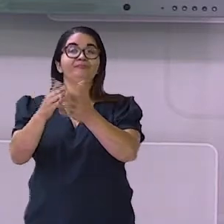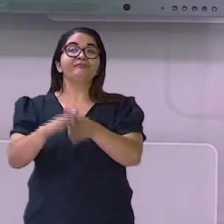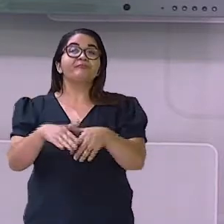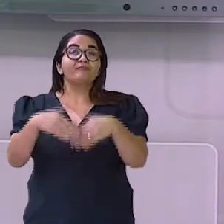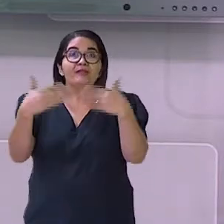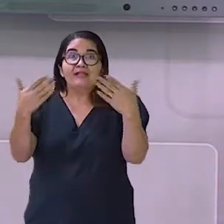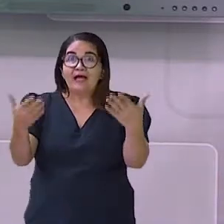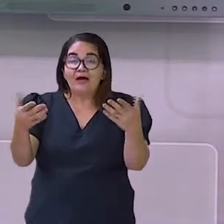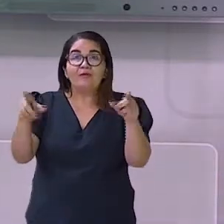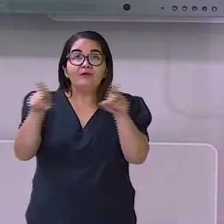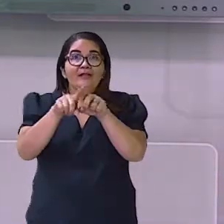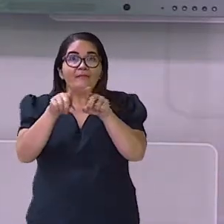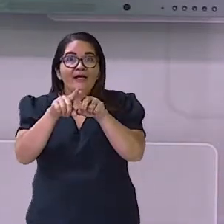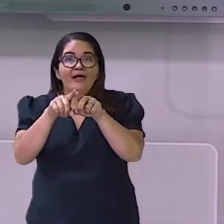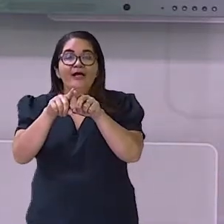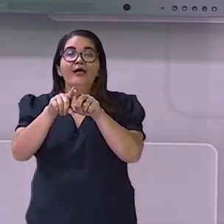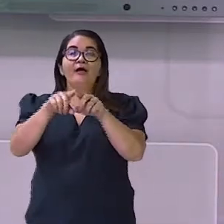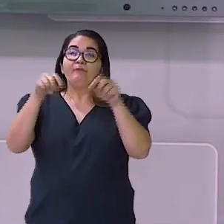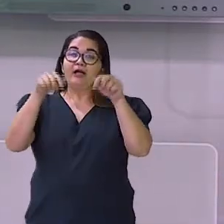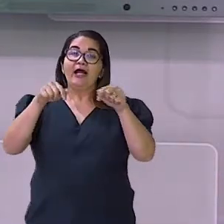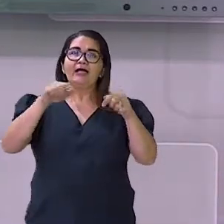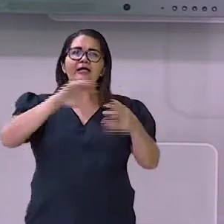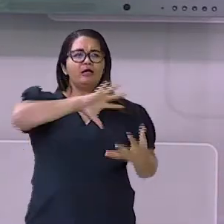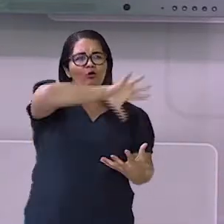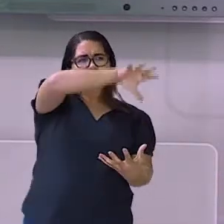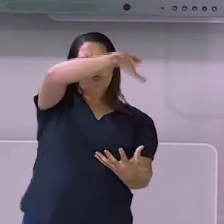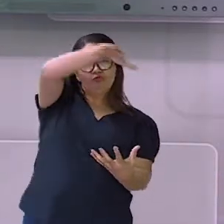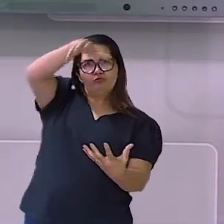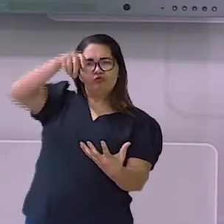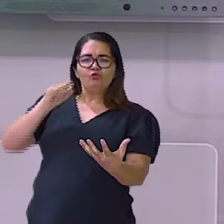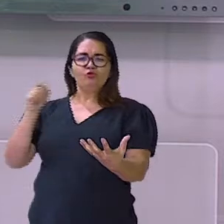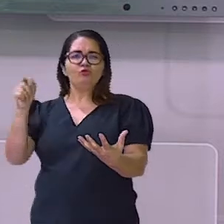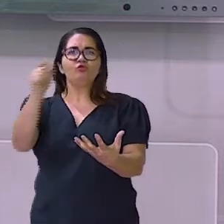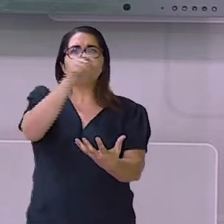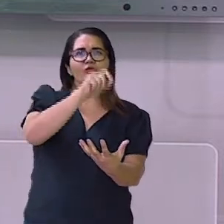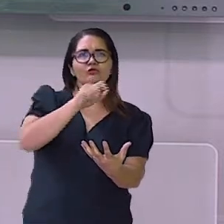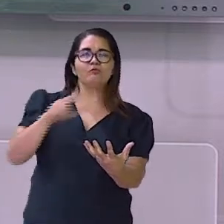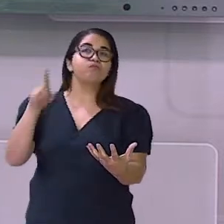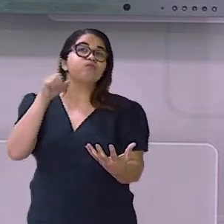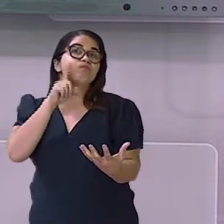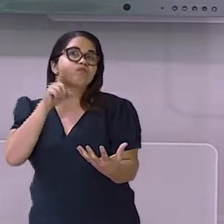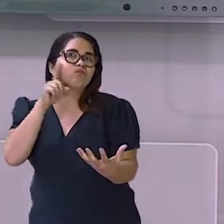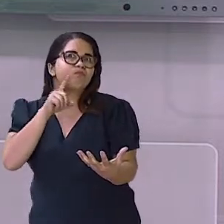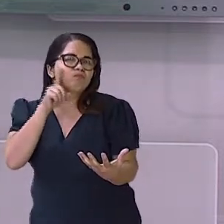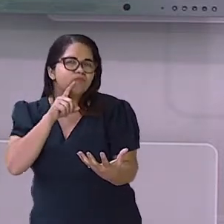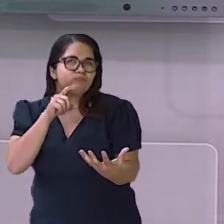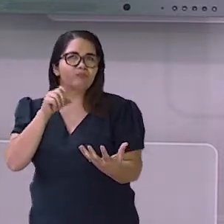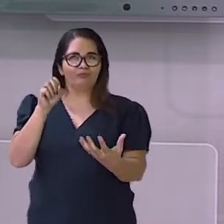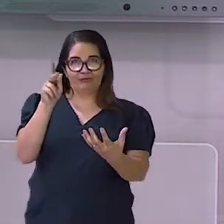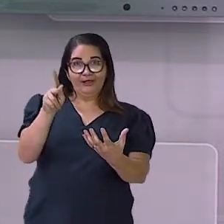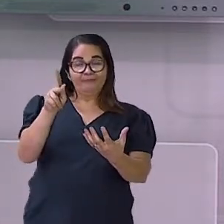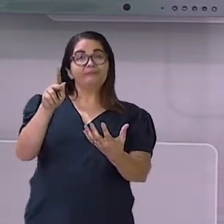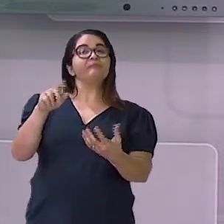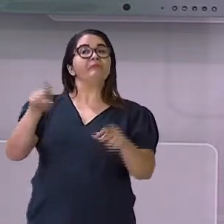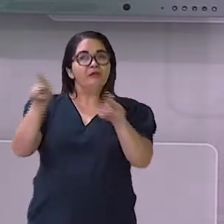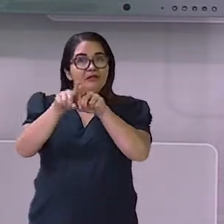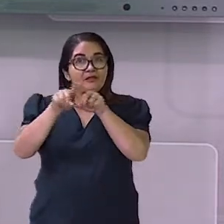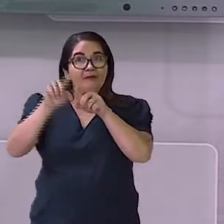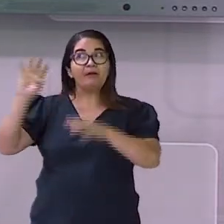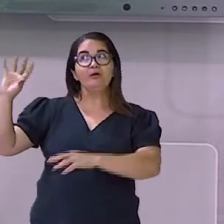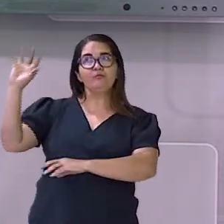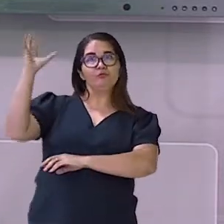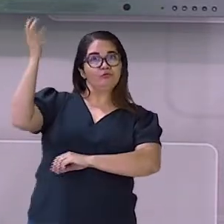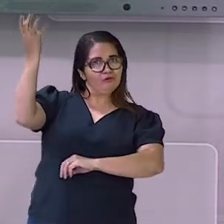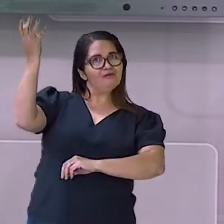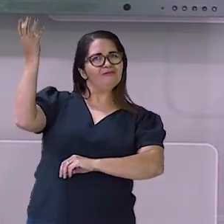pelo continente americano. E vamos falar do clima, certo? Como nós vimos na outra